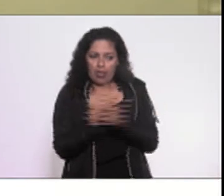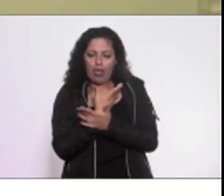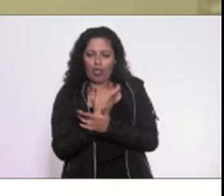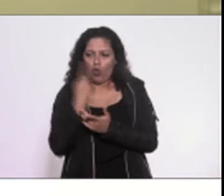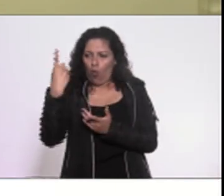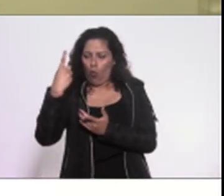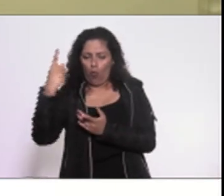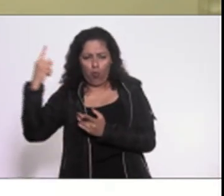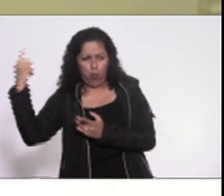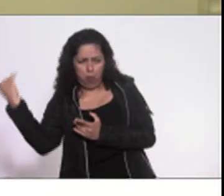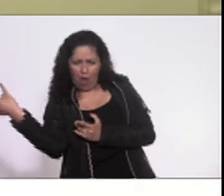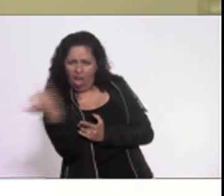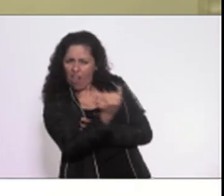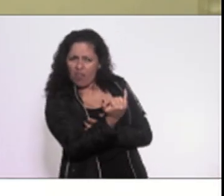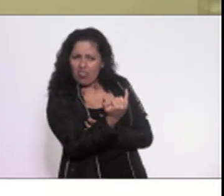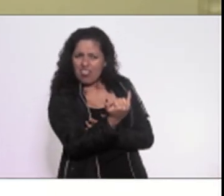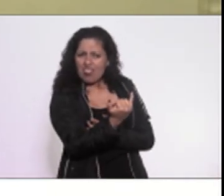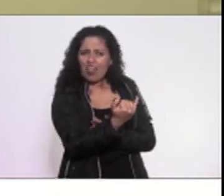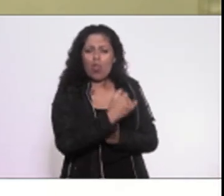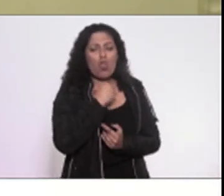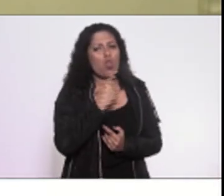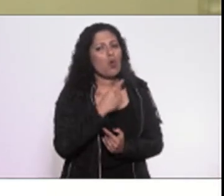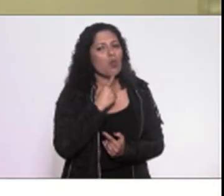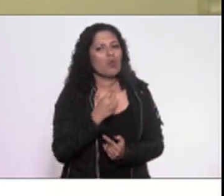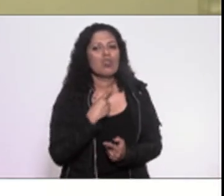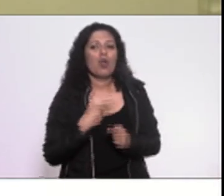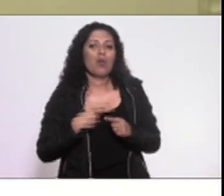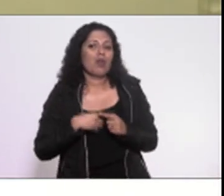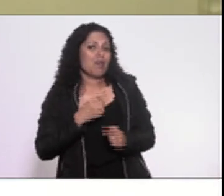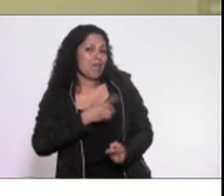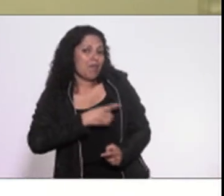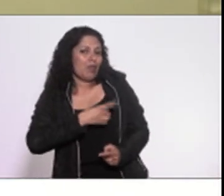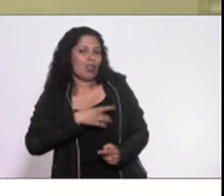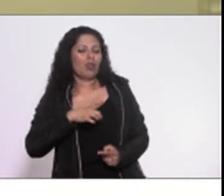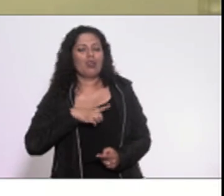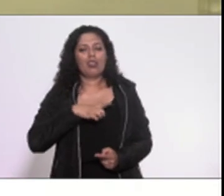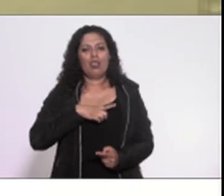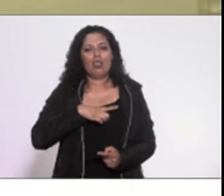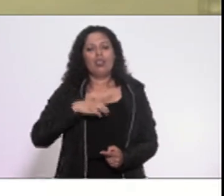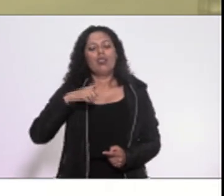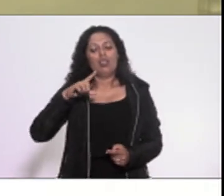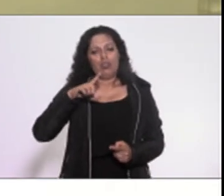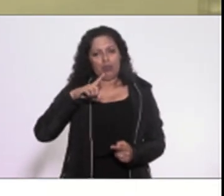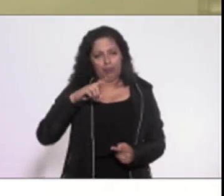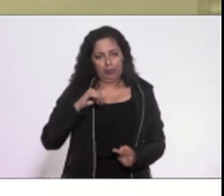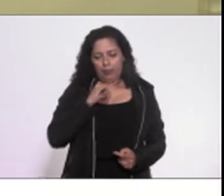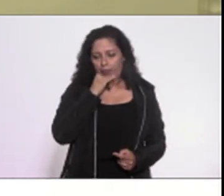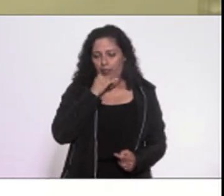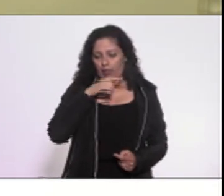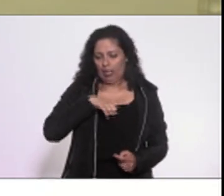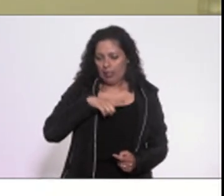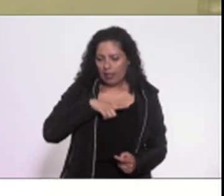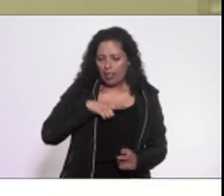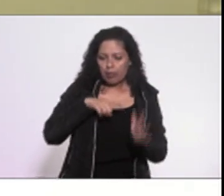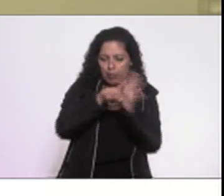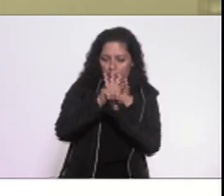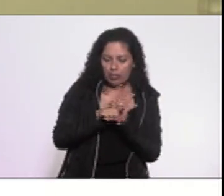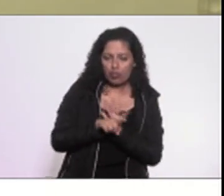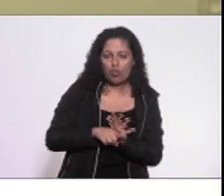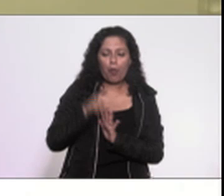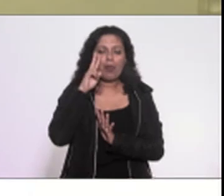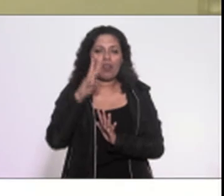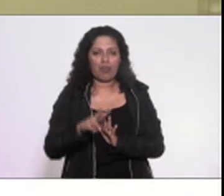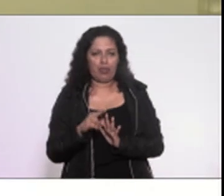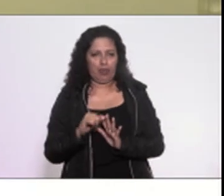momento. E é preciso haver uma investigação, claro, dentro do devido processo legal, se houve ou não aquela agressão. Mas